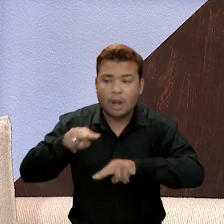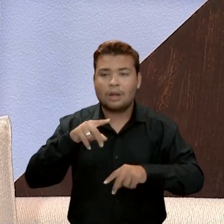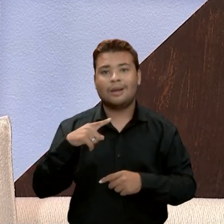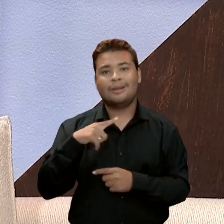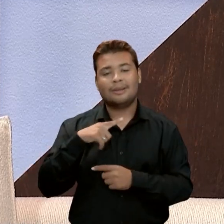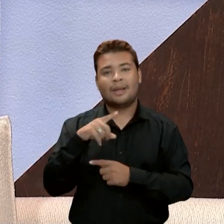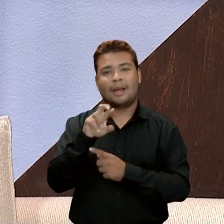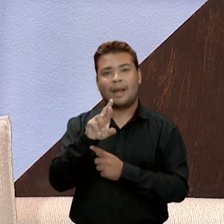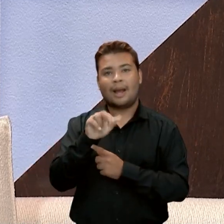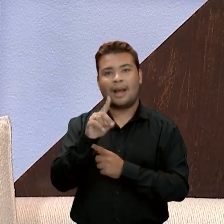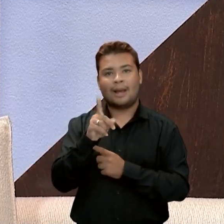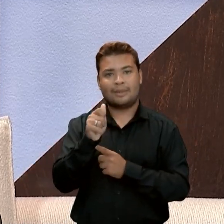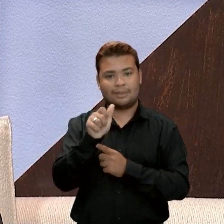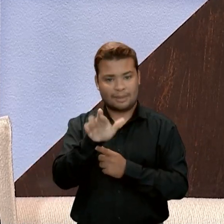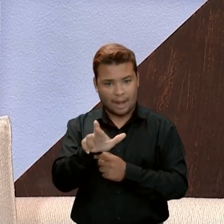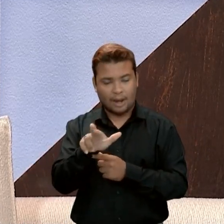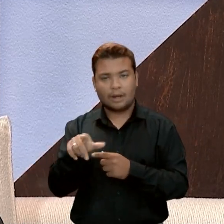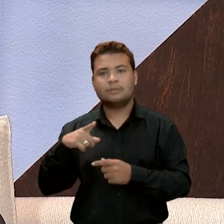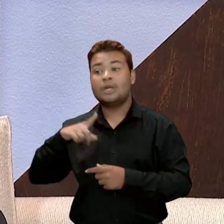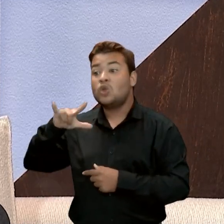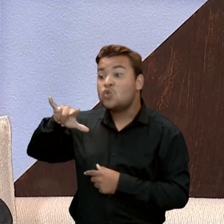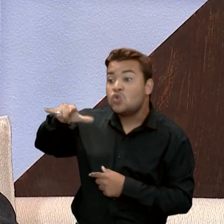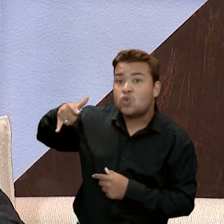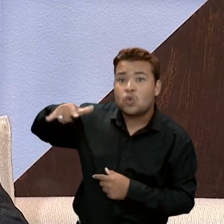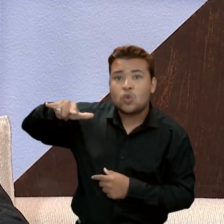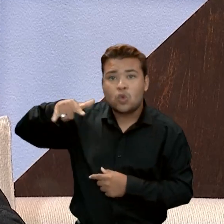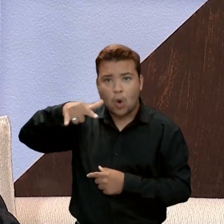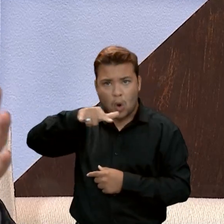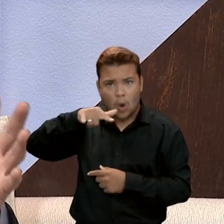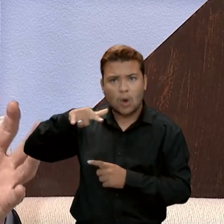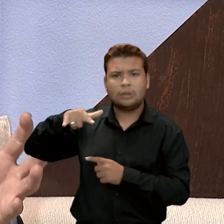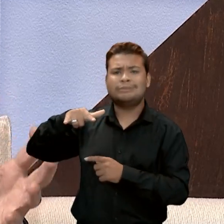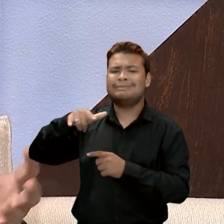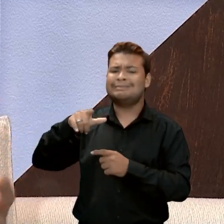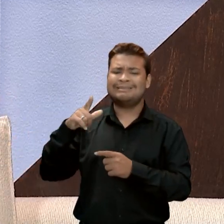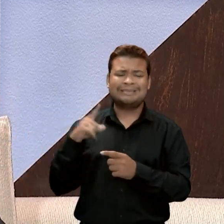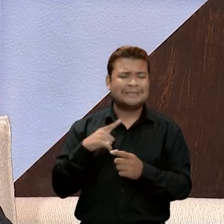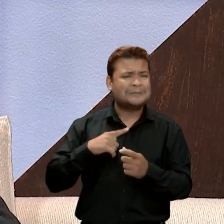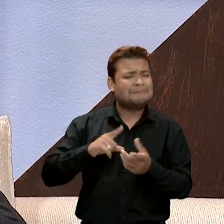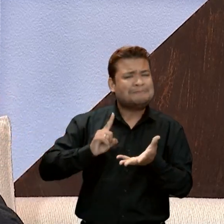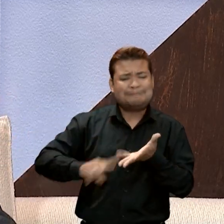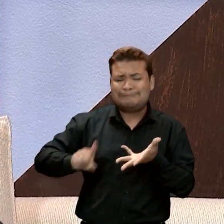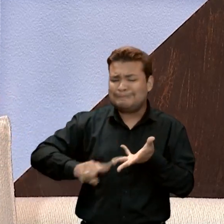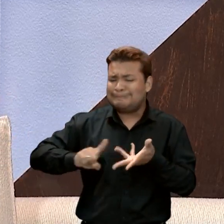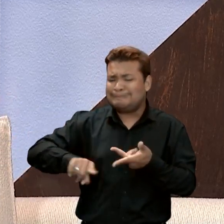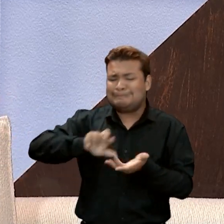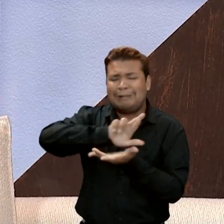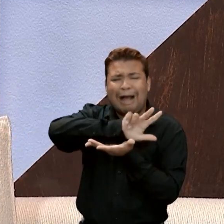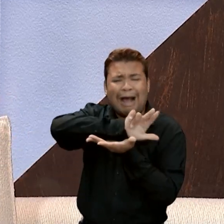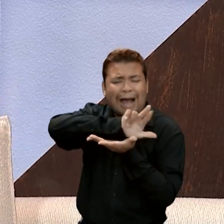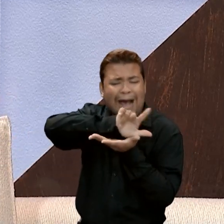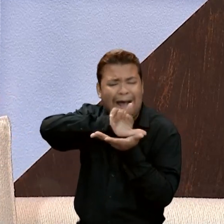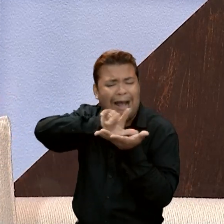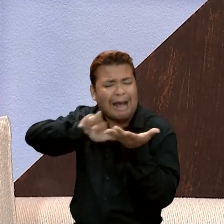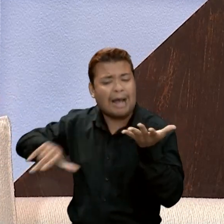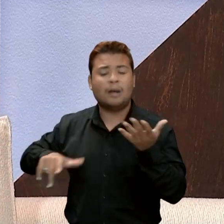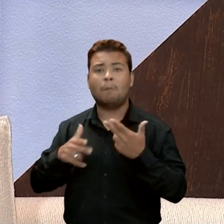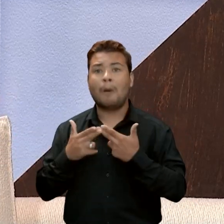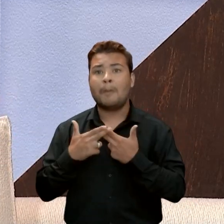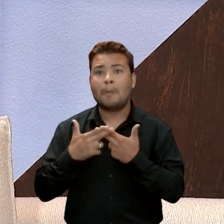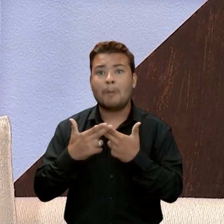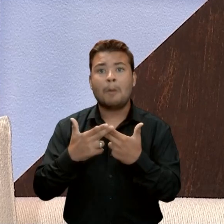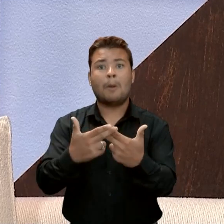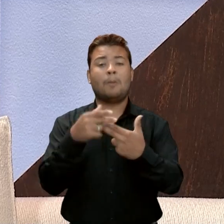penetração, a gente usa drone, a gente usa uma série de técnicas e ferramentas e